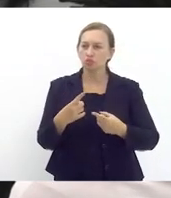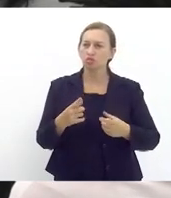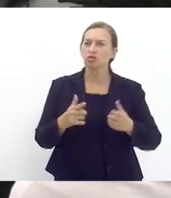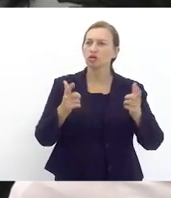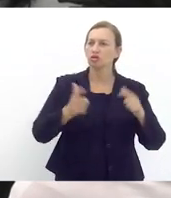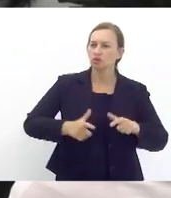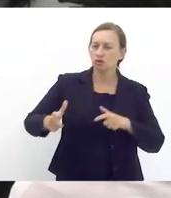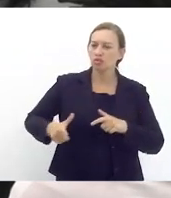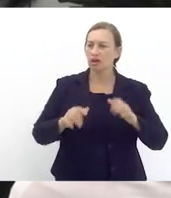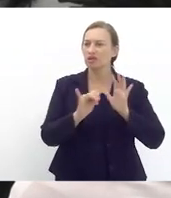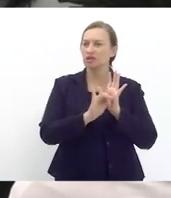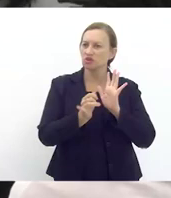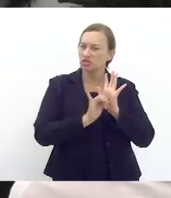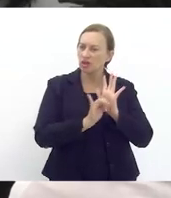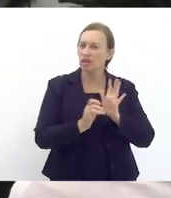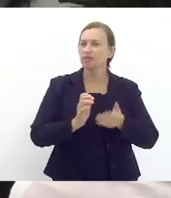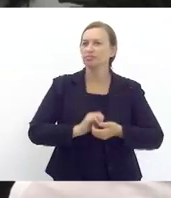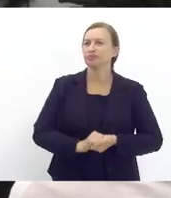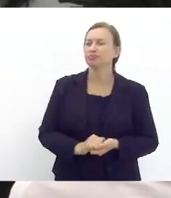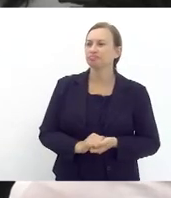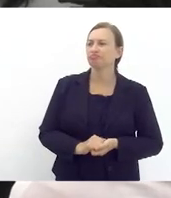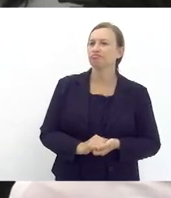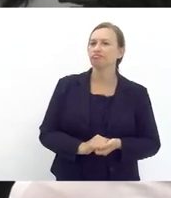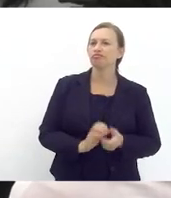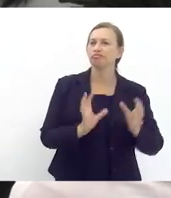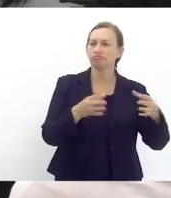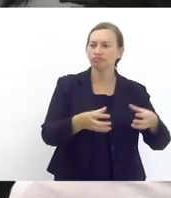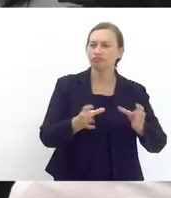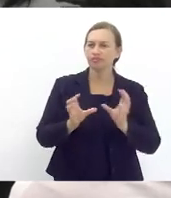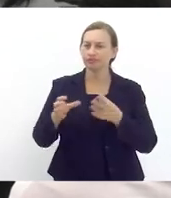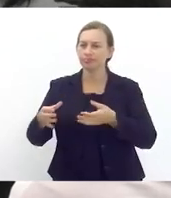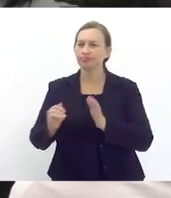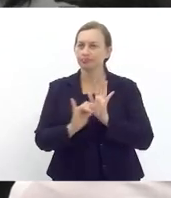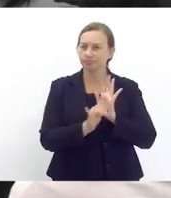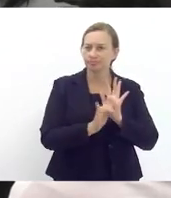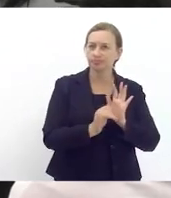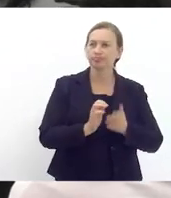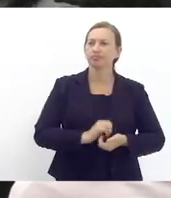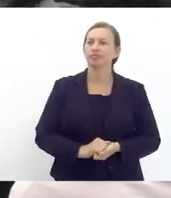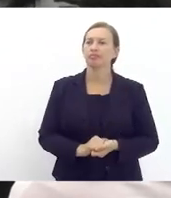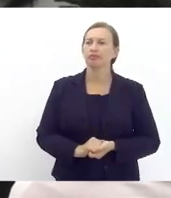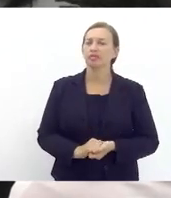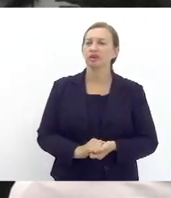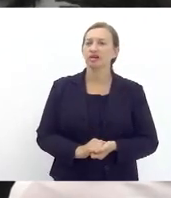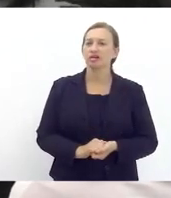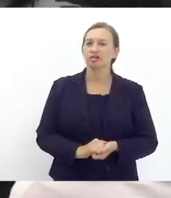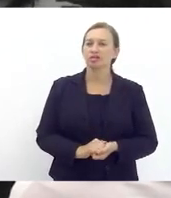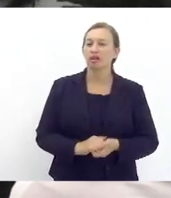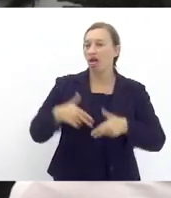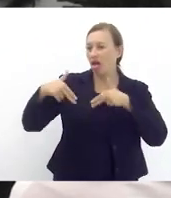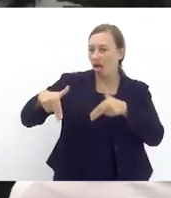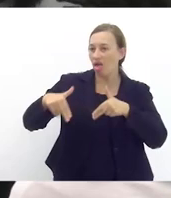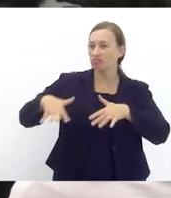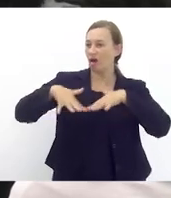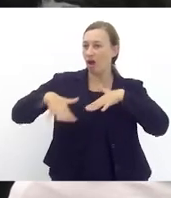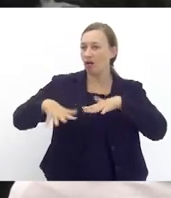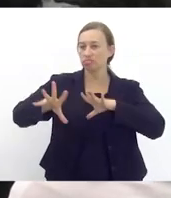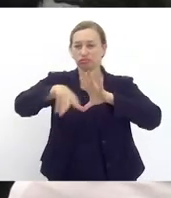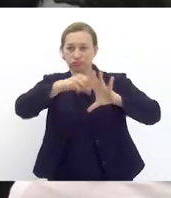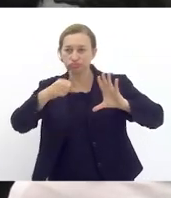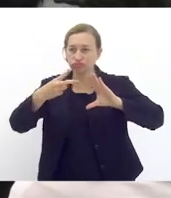espaço impossíveis editais ou categorias nos editais Então seja o rap seja audiovisual